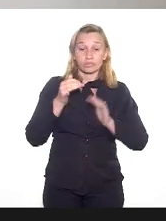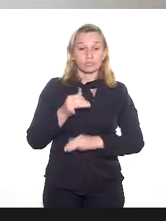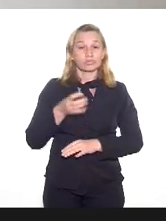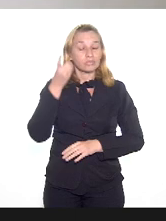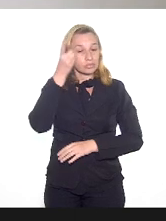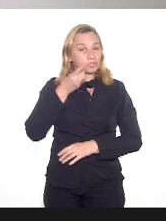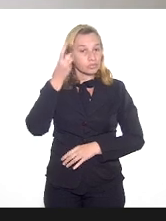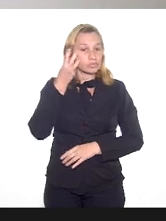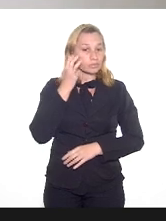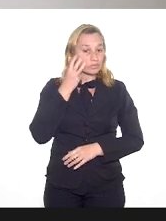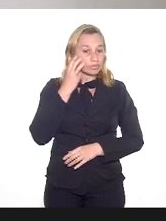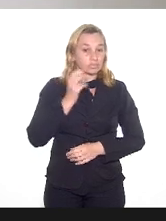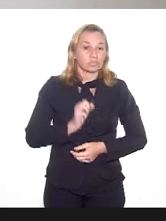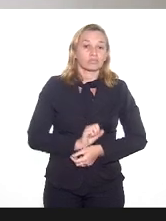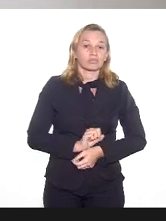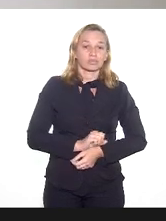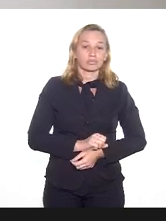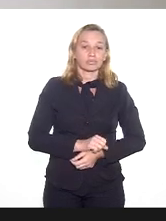Valdeque Carneiro